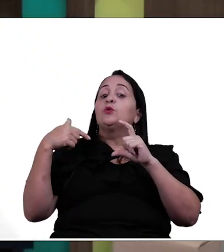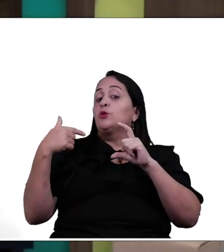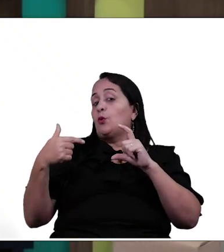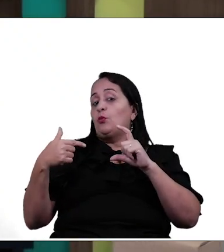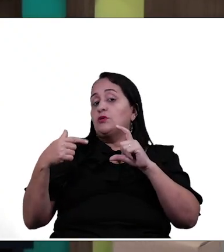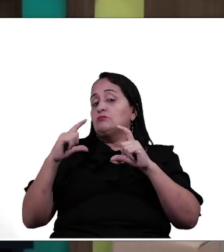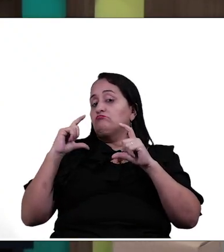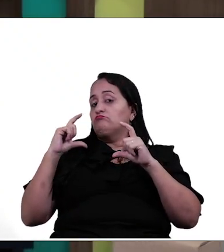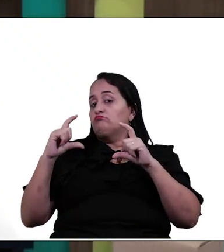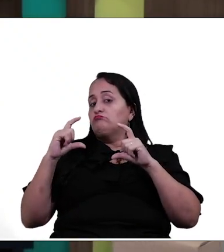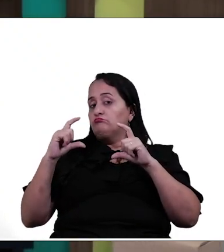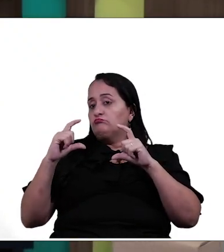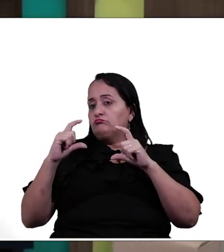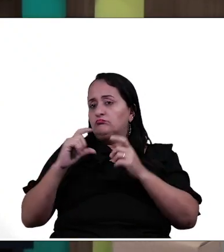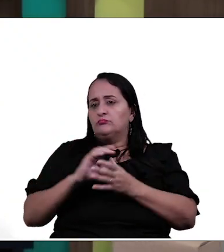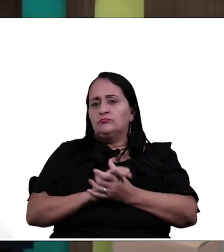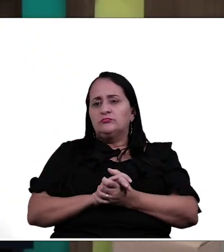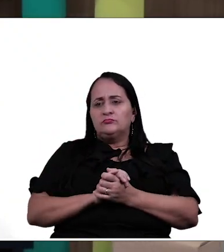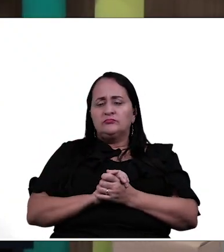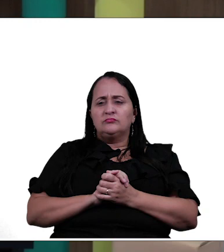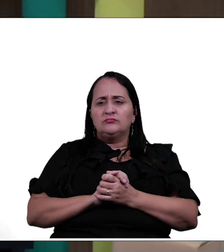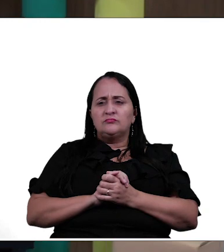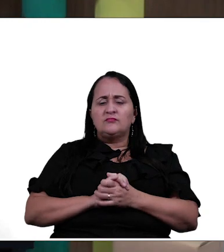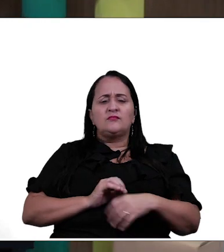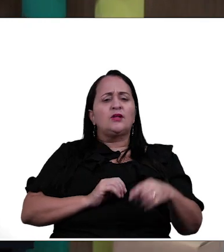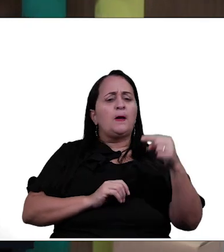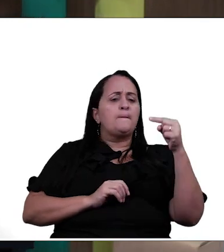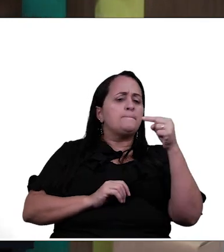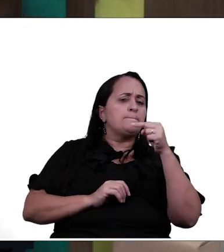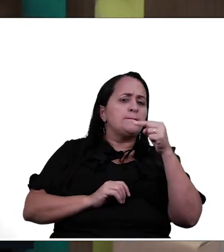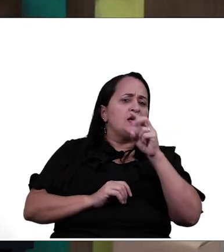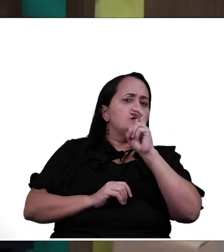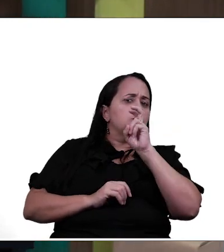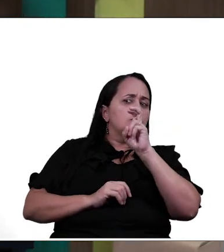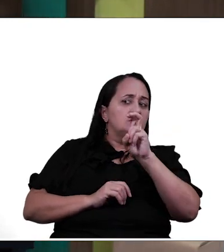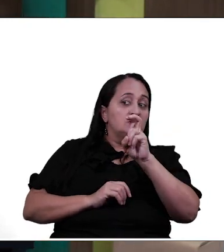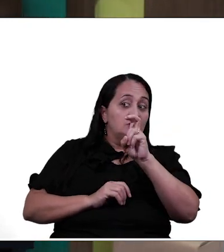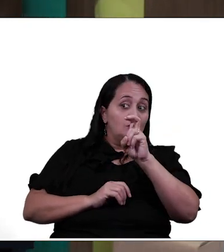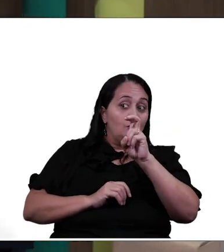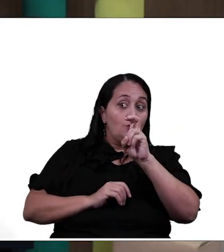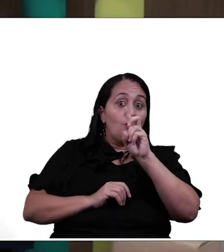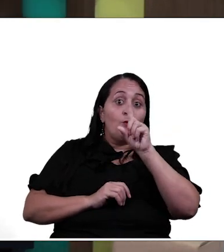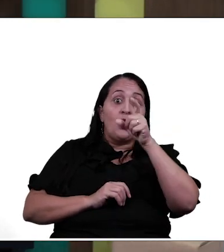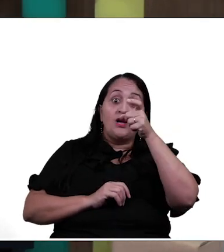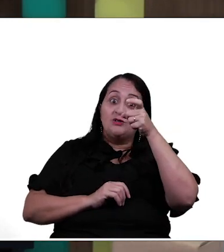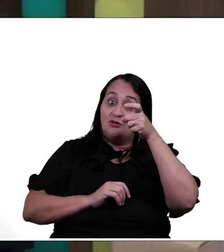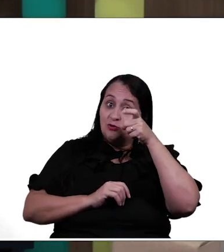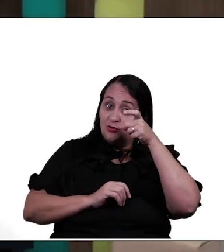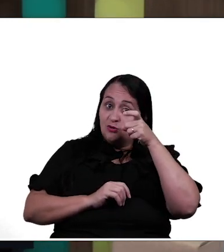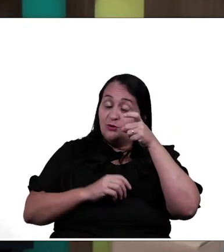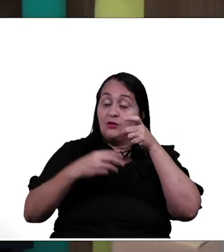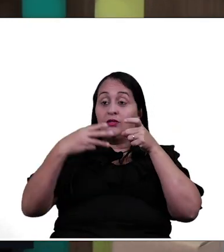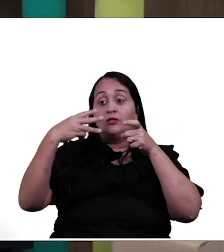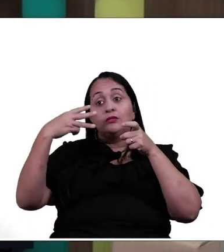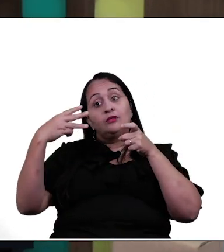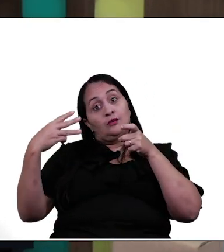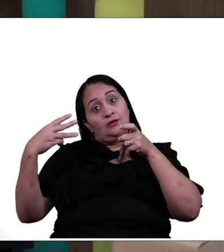teria Q menos. São todos os números